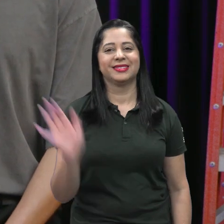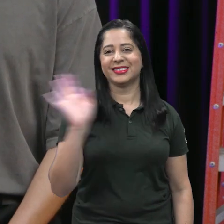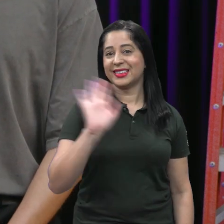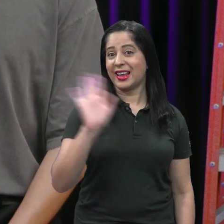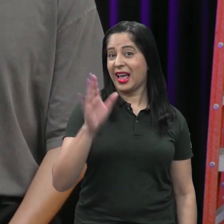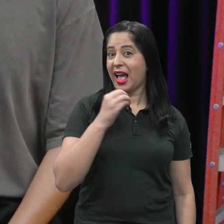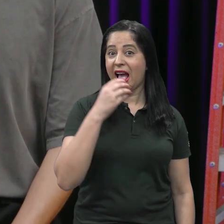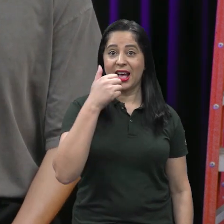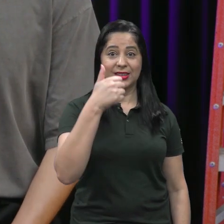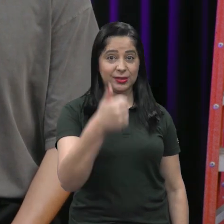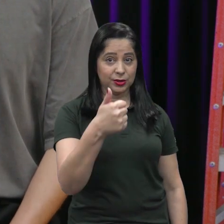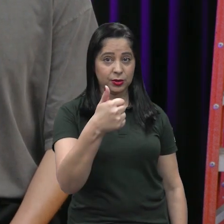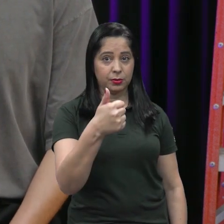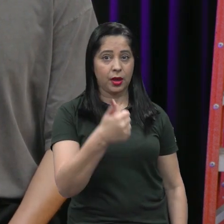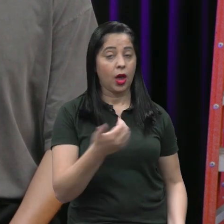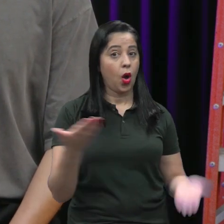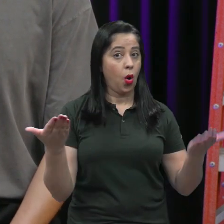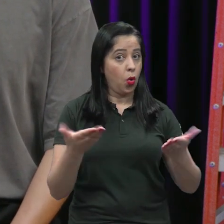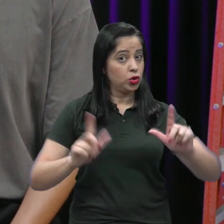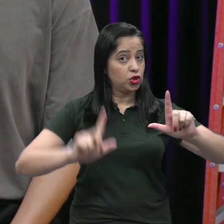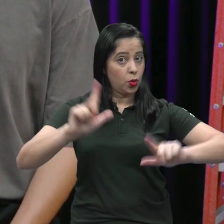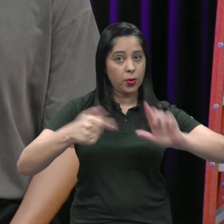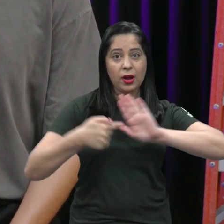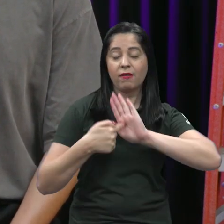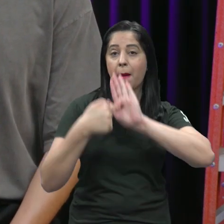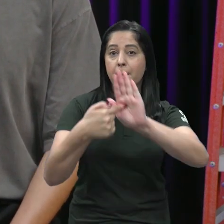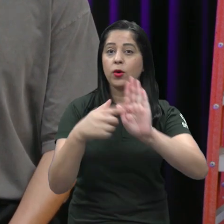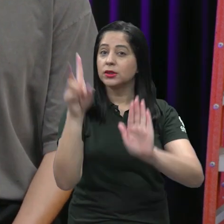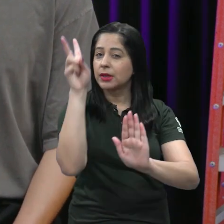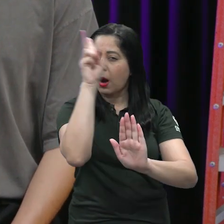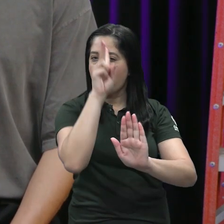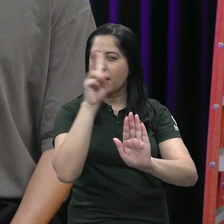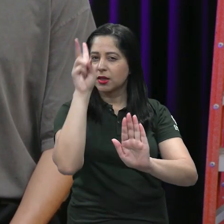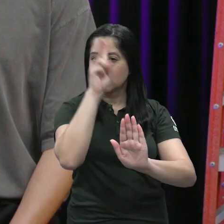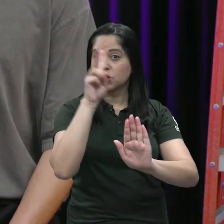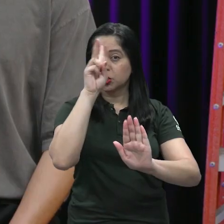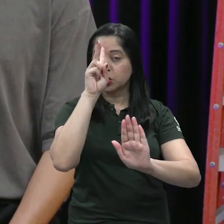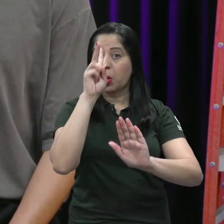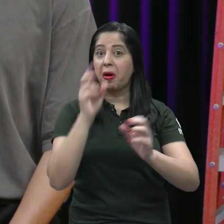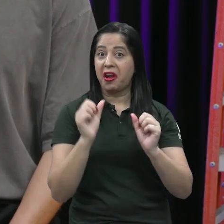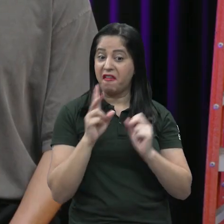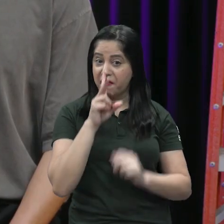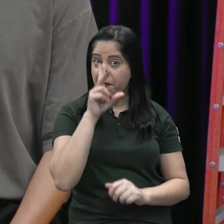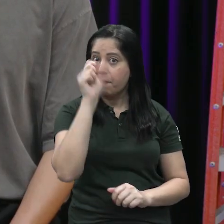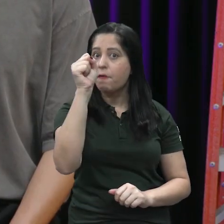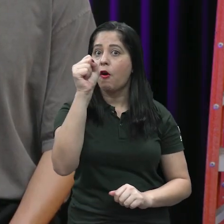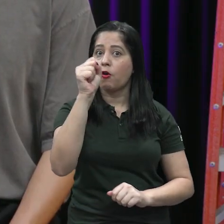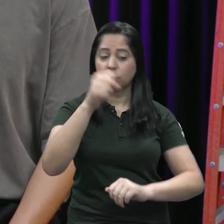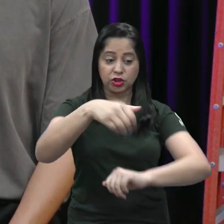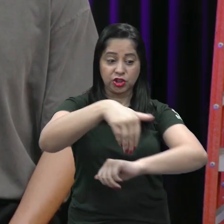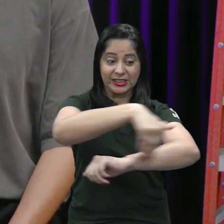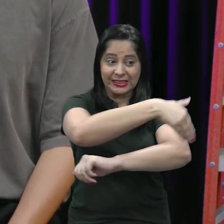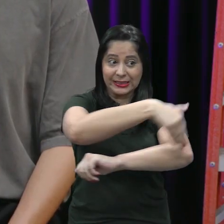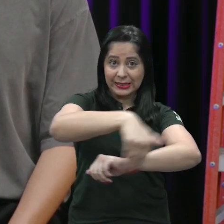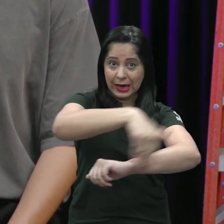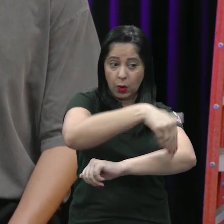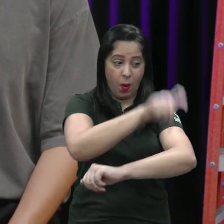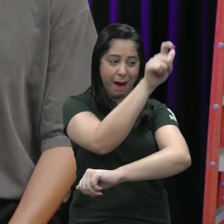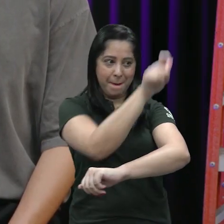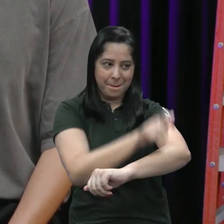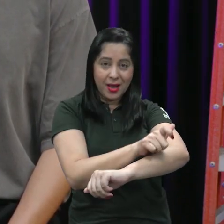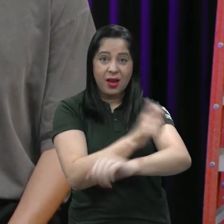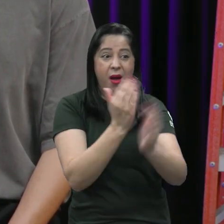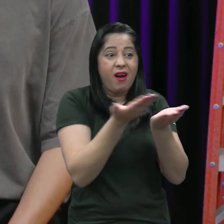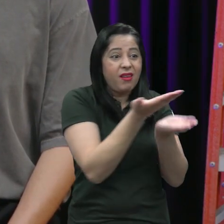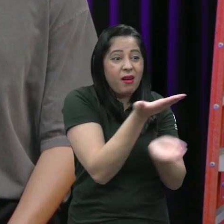E aí, pessoal, tudo certo? No Conexão Cultura de hoje a gente vai conhecer uma história potente que nasceu nas ruas de São José dos Campos